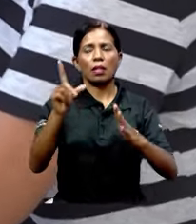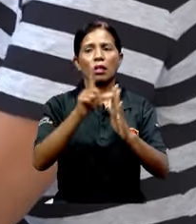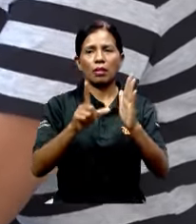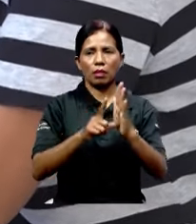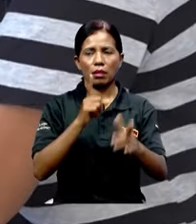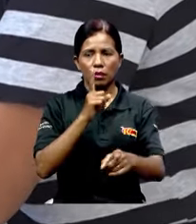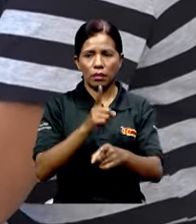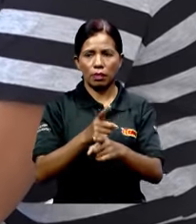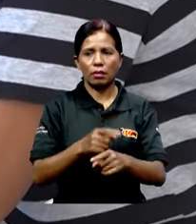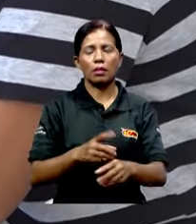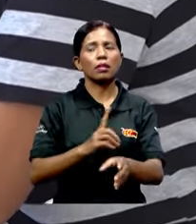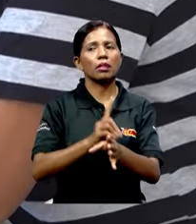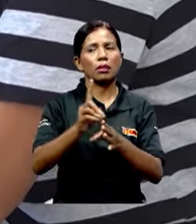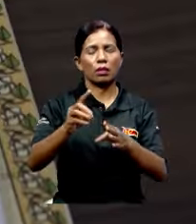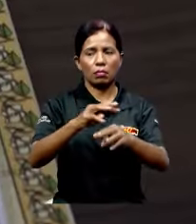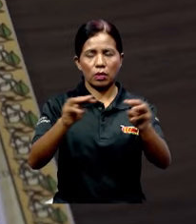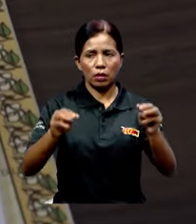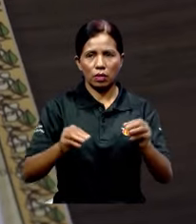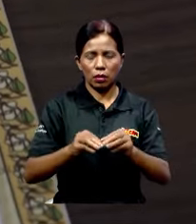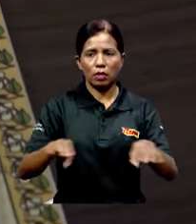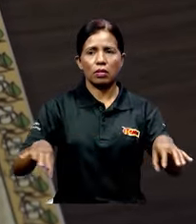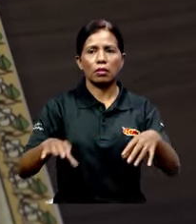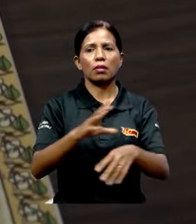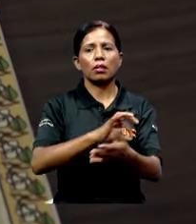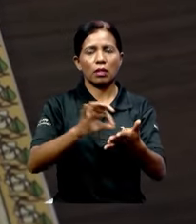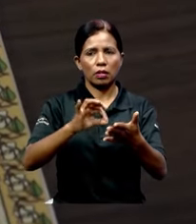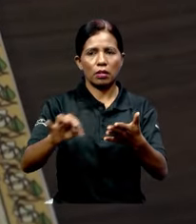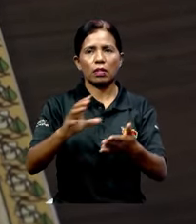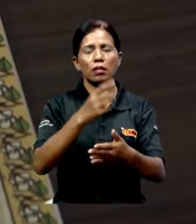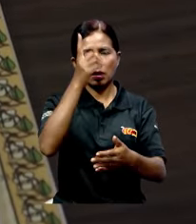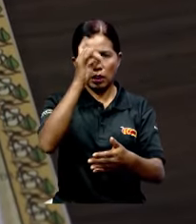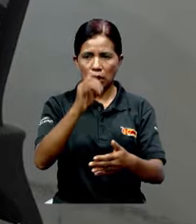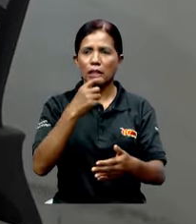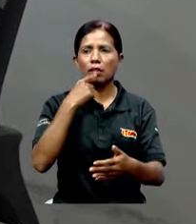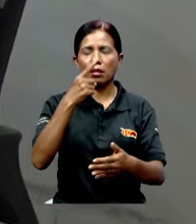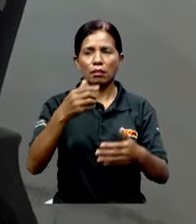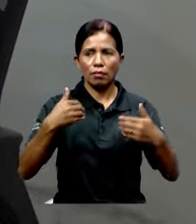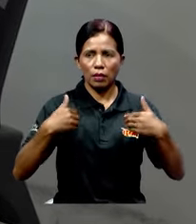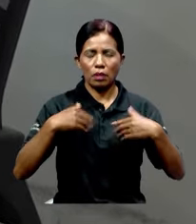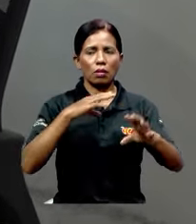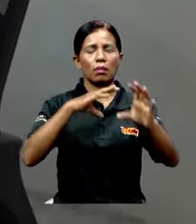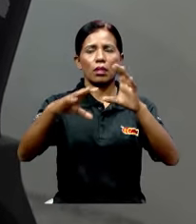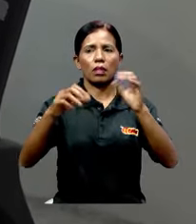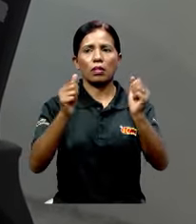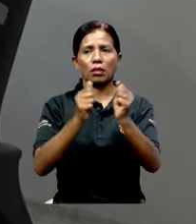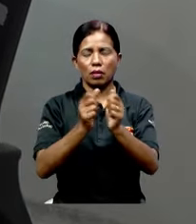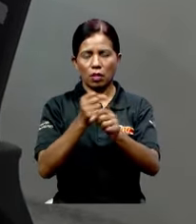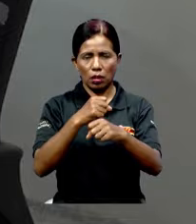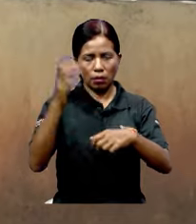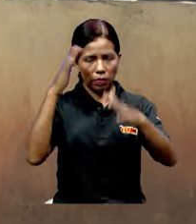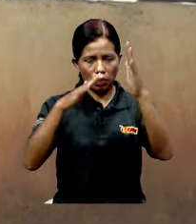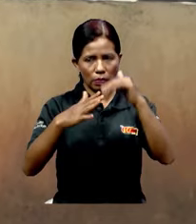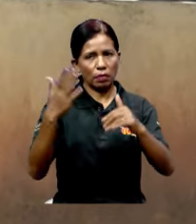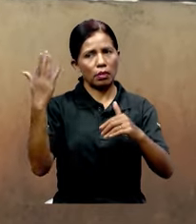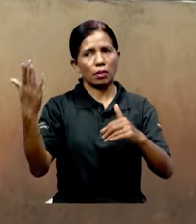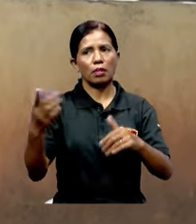Diretora Direção Municipal Conservatória Serviço Registro Notariado Dili HTT e a ona comunicação onde soluciona problema